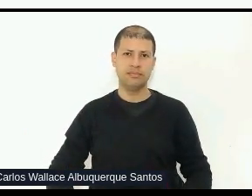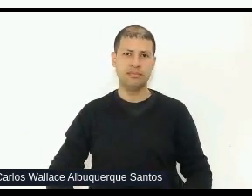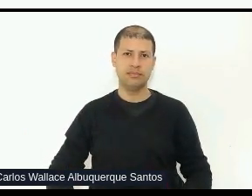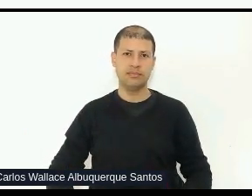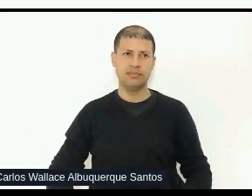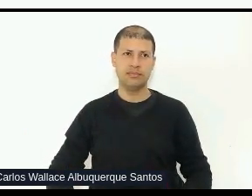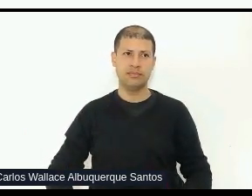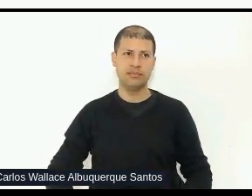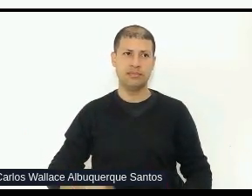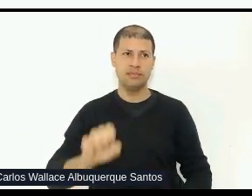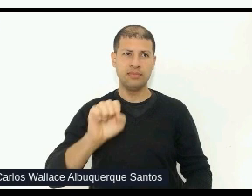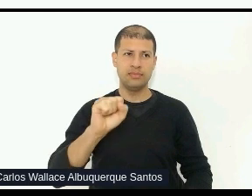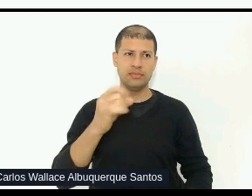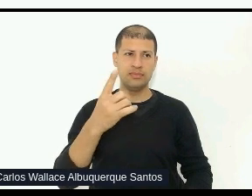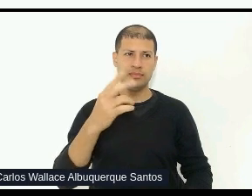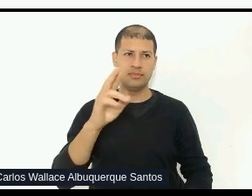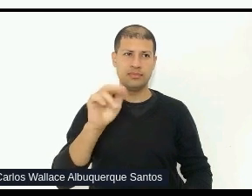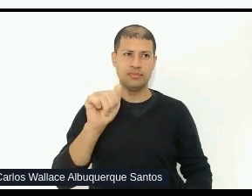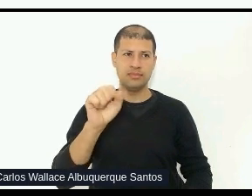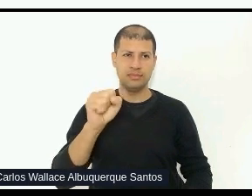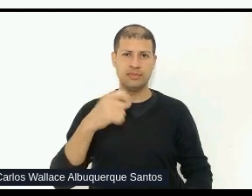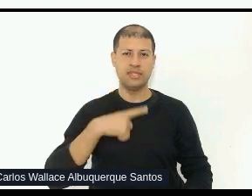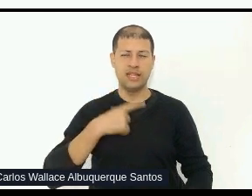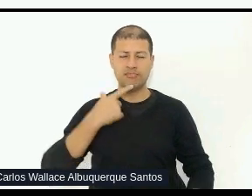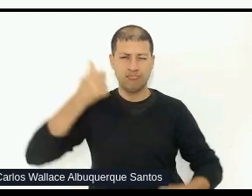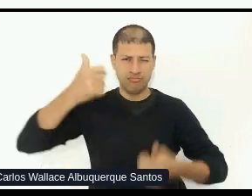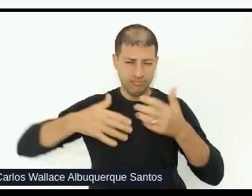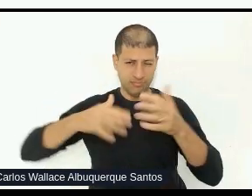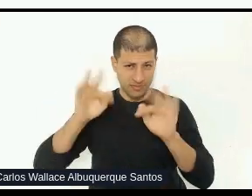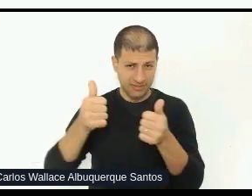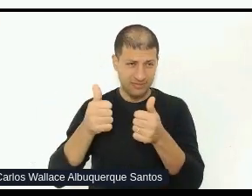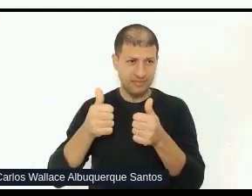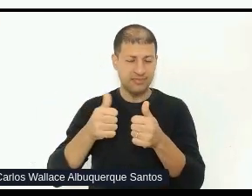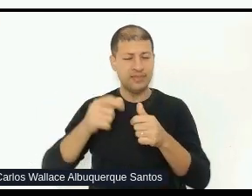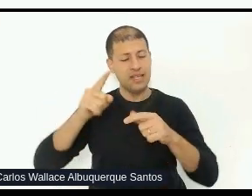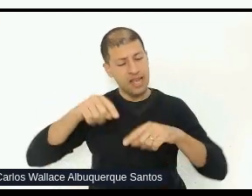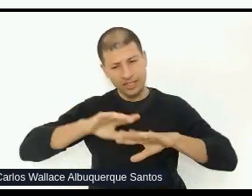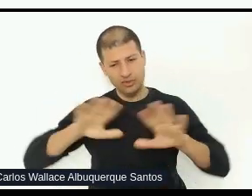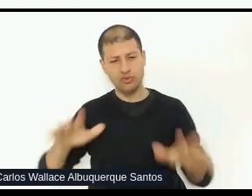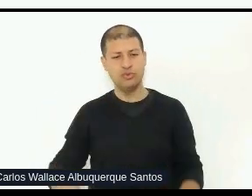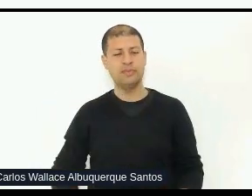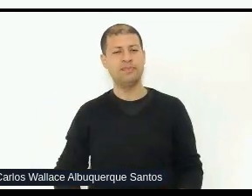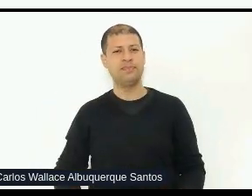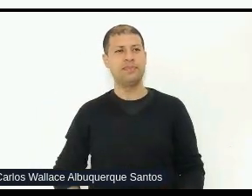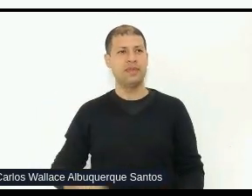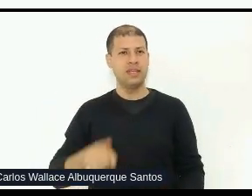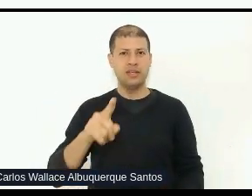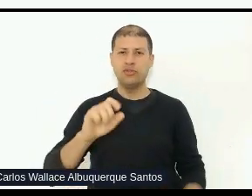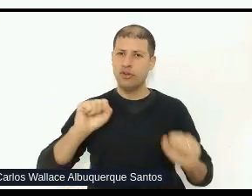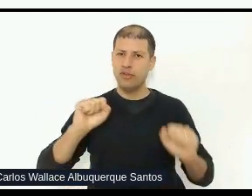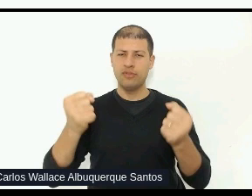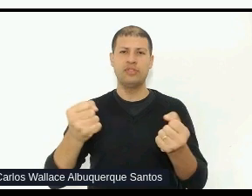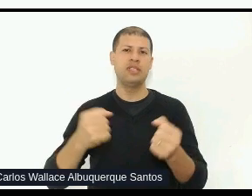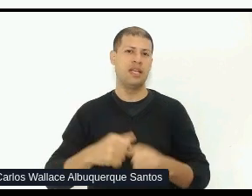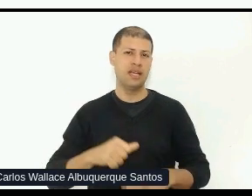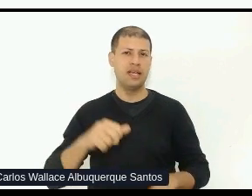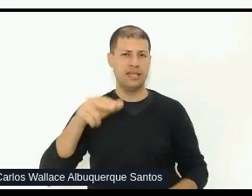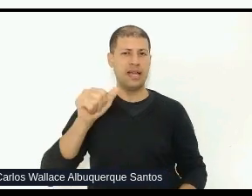Esdras tem umas palavras finais? Então é isso, acho que apenas reforçar, né, Nathalie,